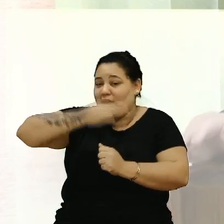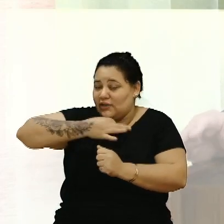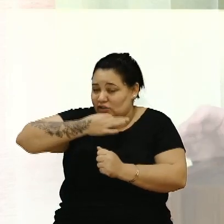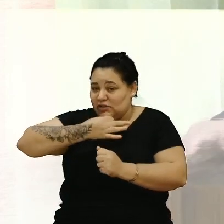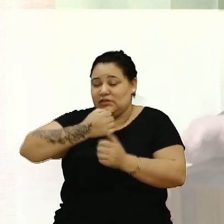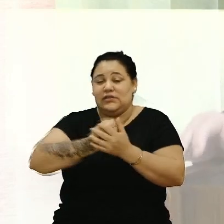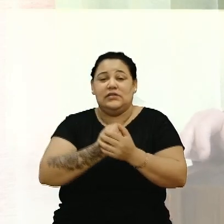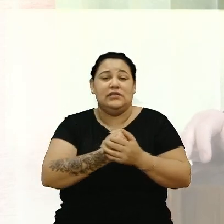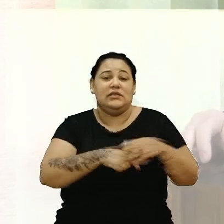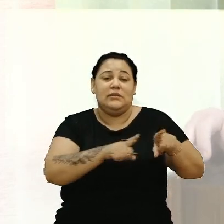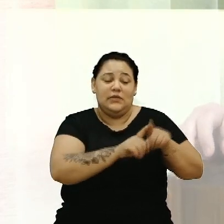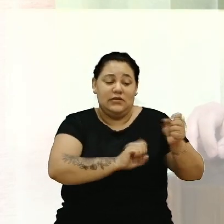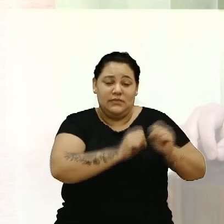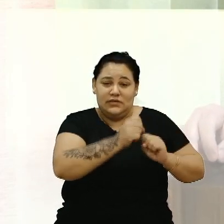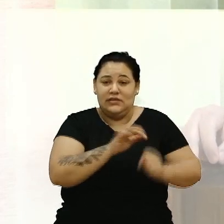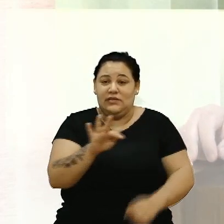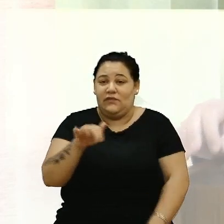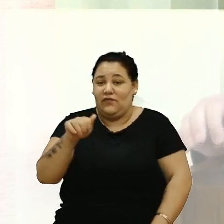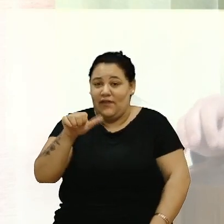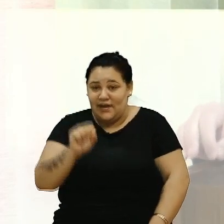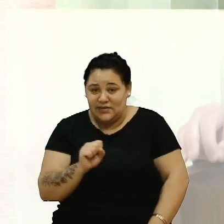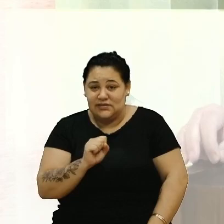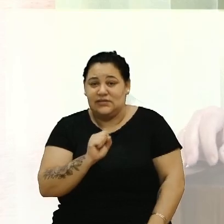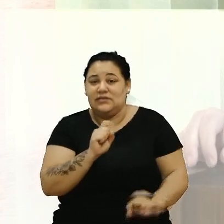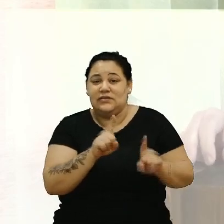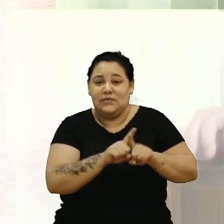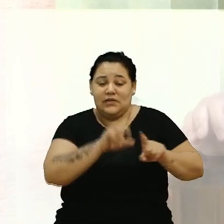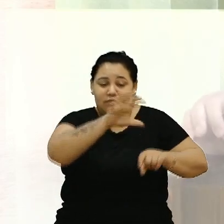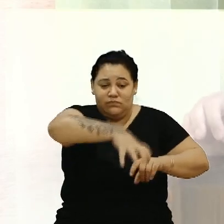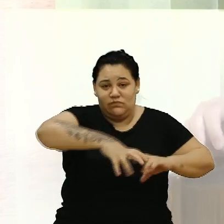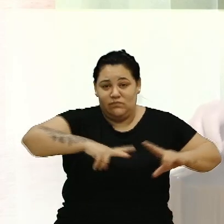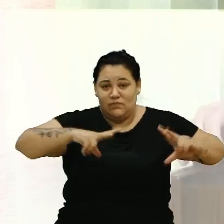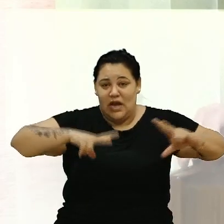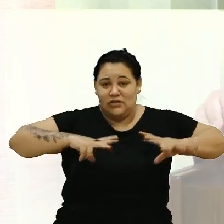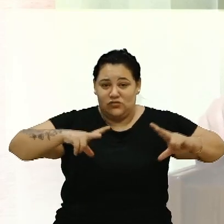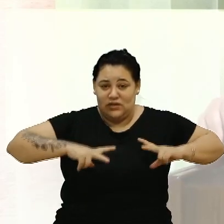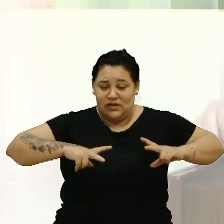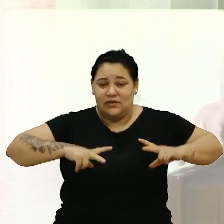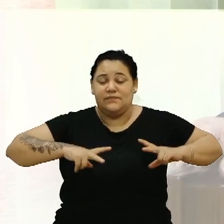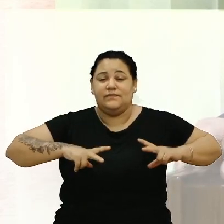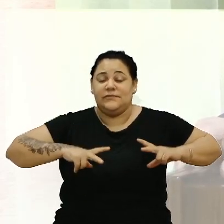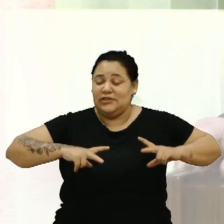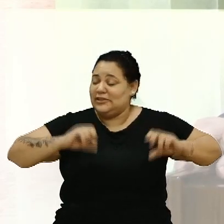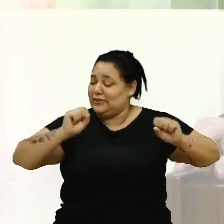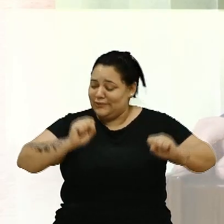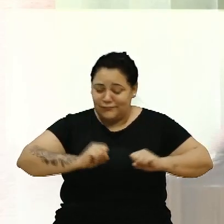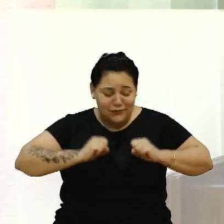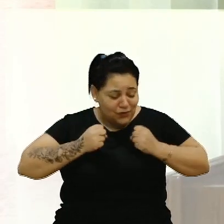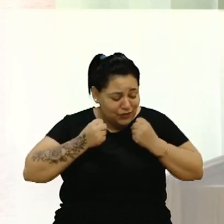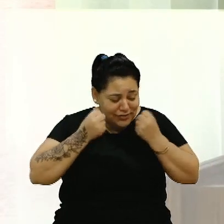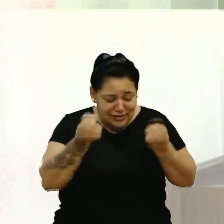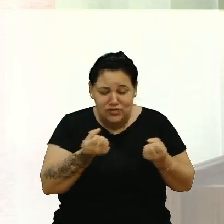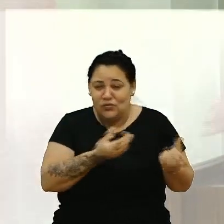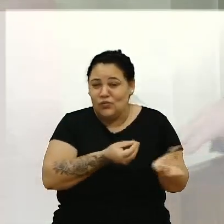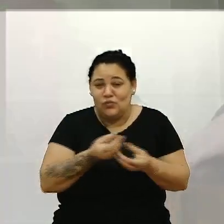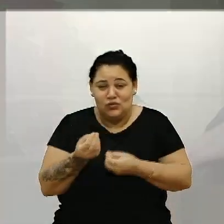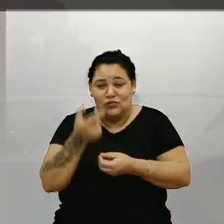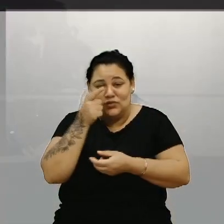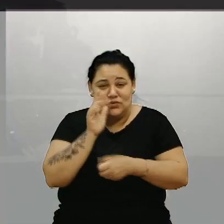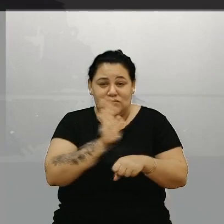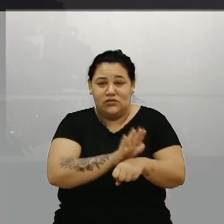da Fundação da Assistência Social, do setor privado que tem se empenhado incansavelmente para socorrer todos